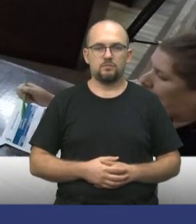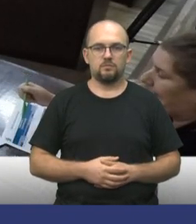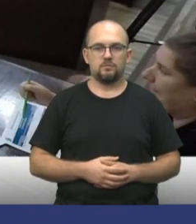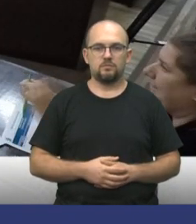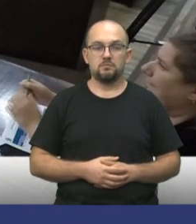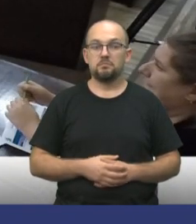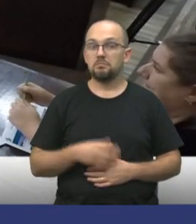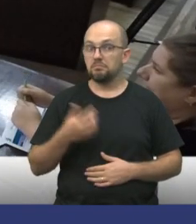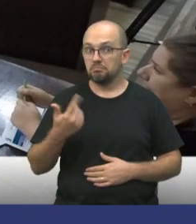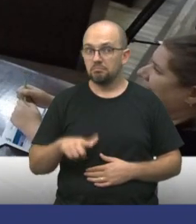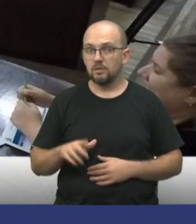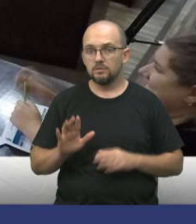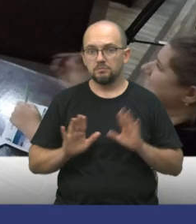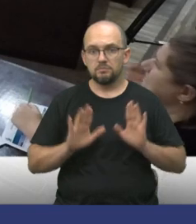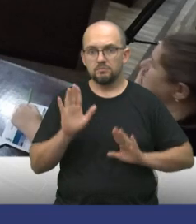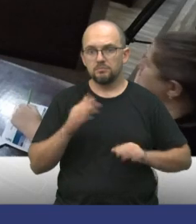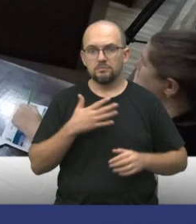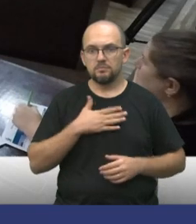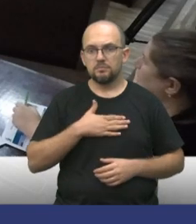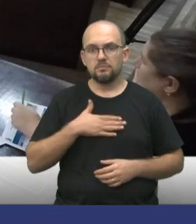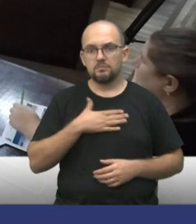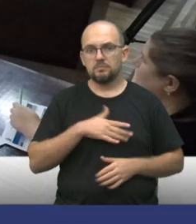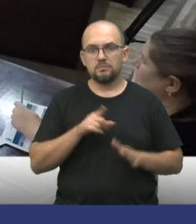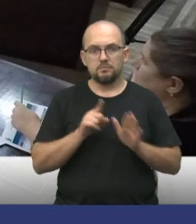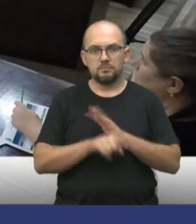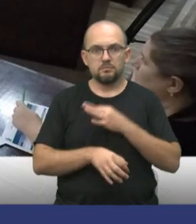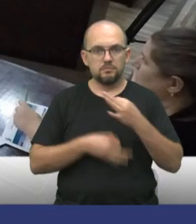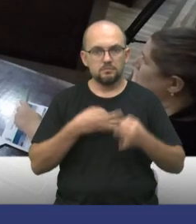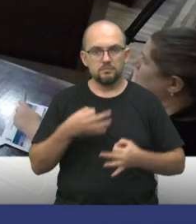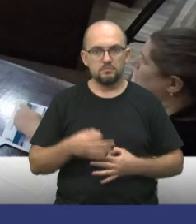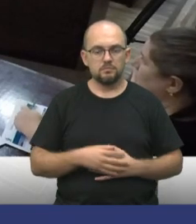Mais alguém gostaria de fazer algum comentário?